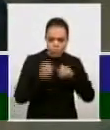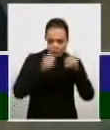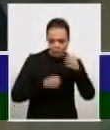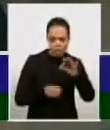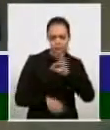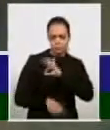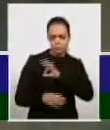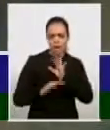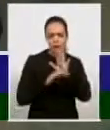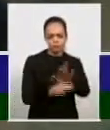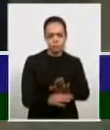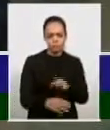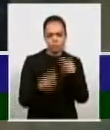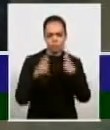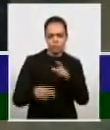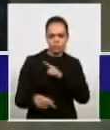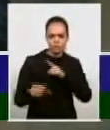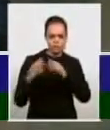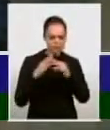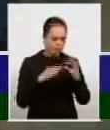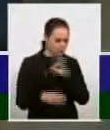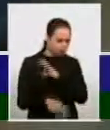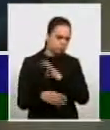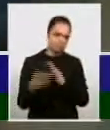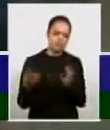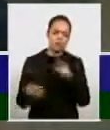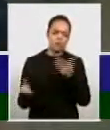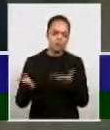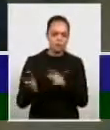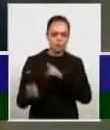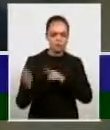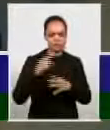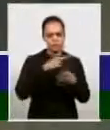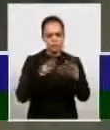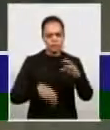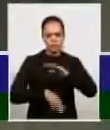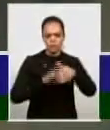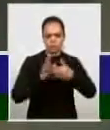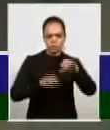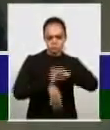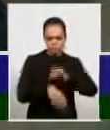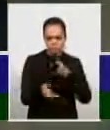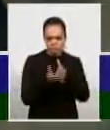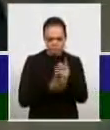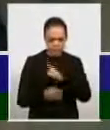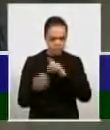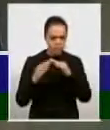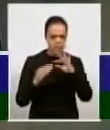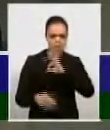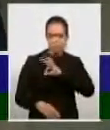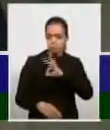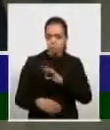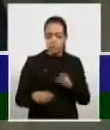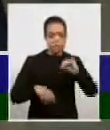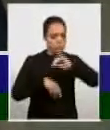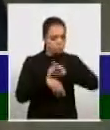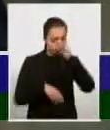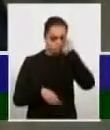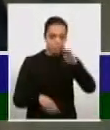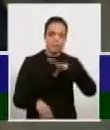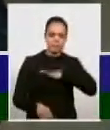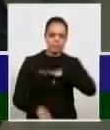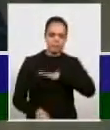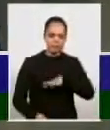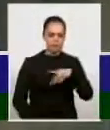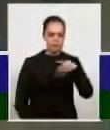dão suporte, onde tem um posto. Nós hoje temos vários, todo local que passa tem um posto de polícia, aqui no centro principalmente, na Praça do